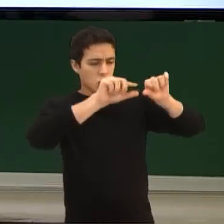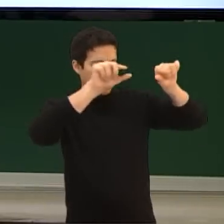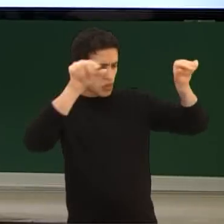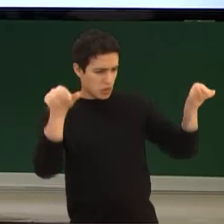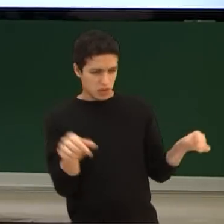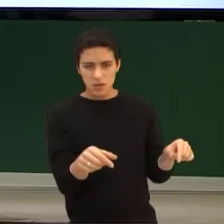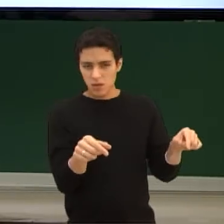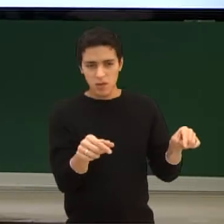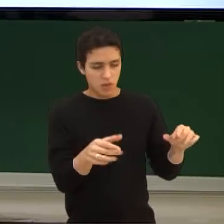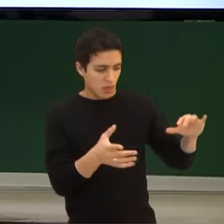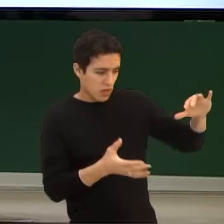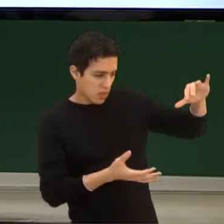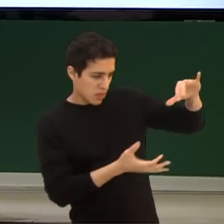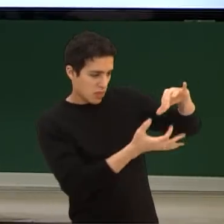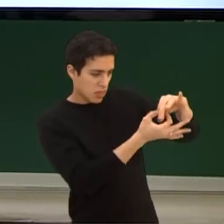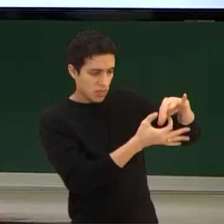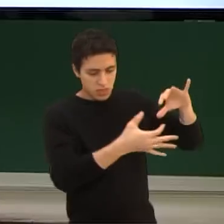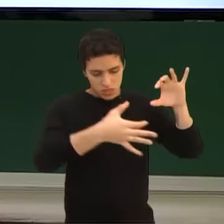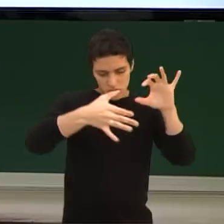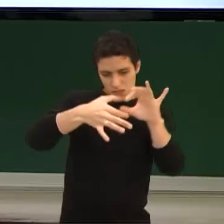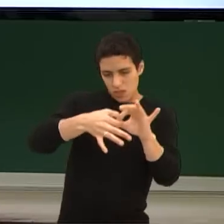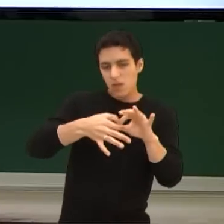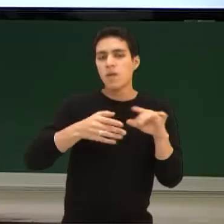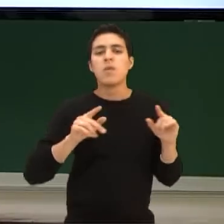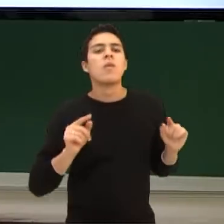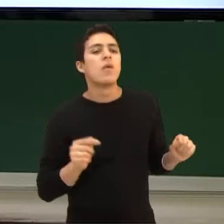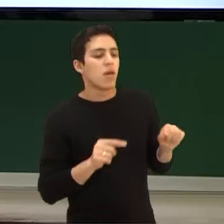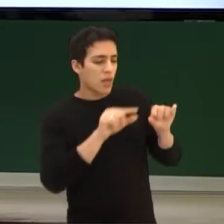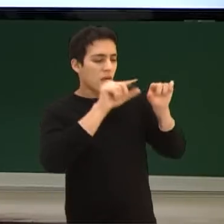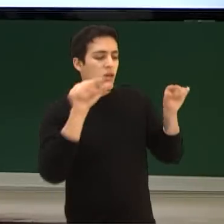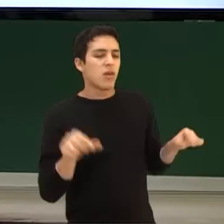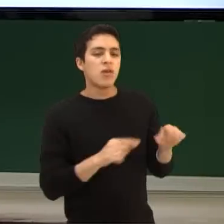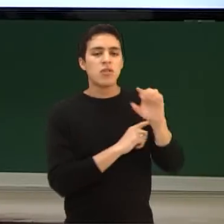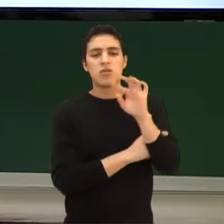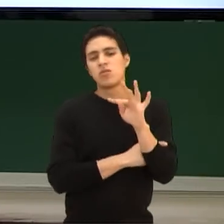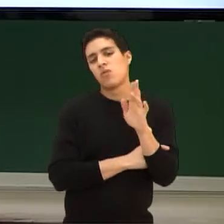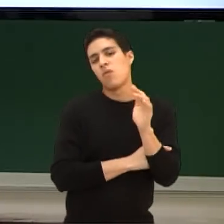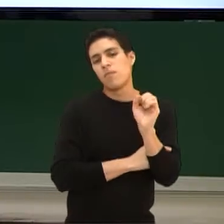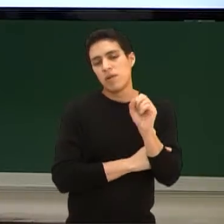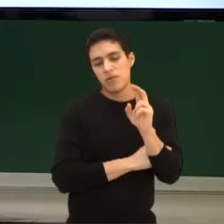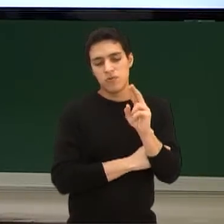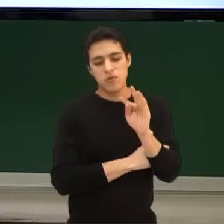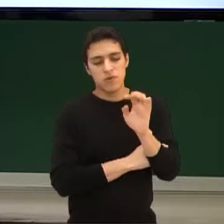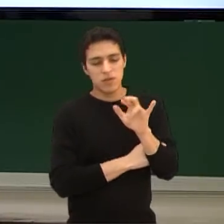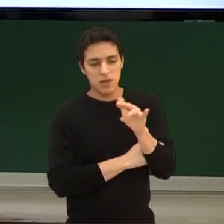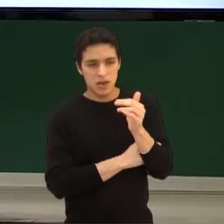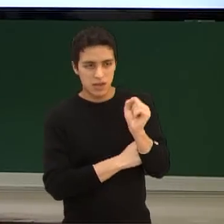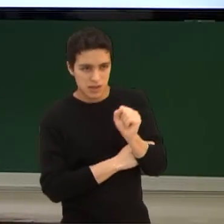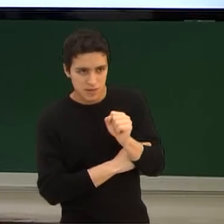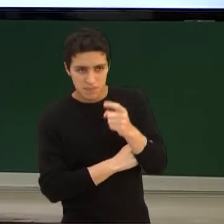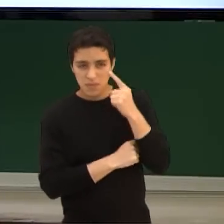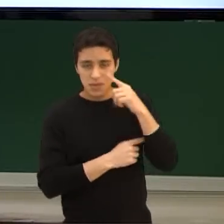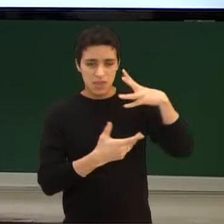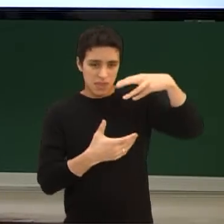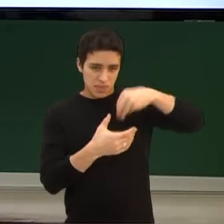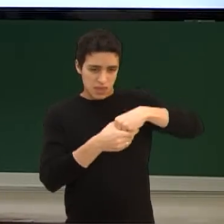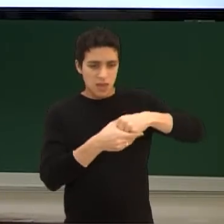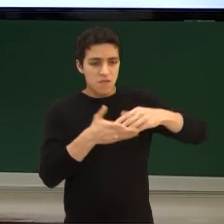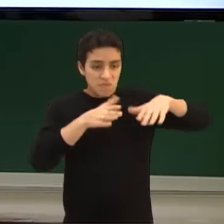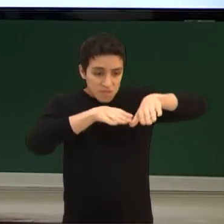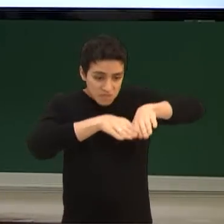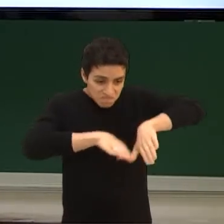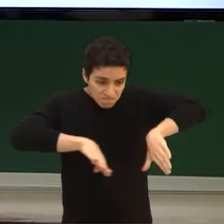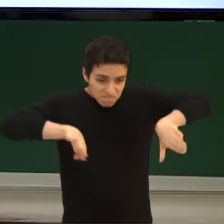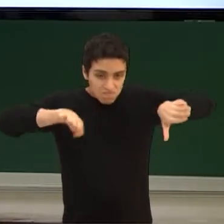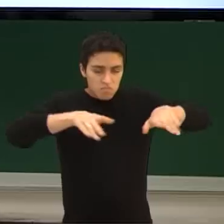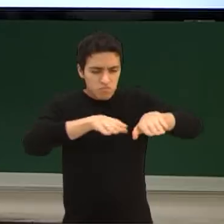que conecta os ovários ao útero, são as tubas uterinas. E essa cavidade interna aqui é o que